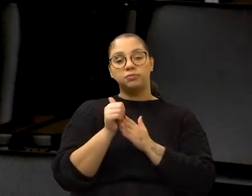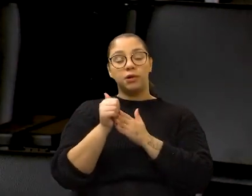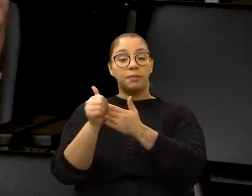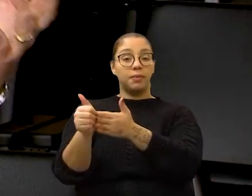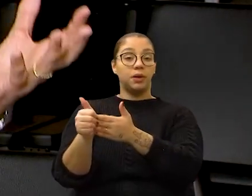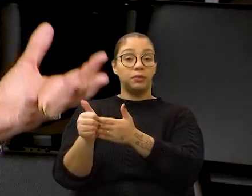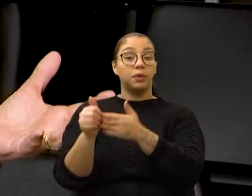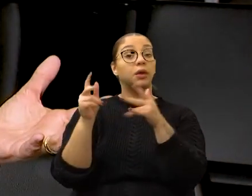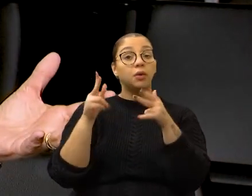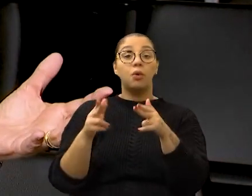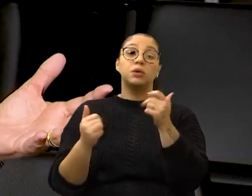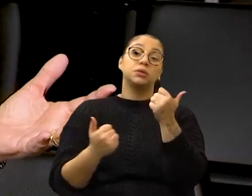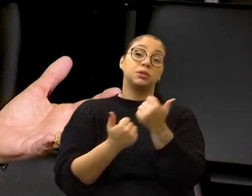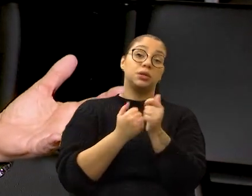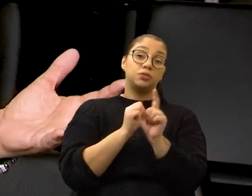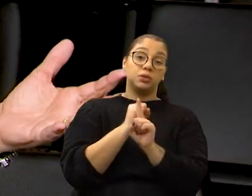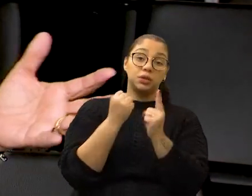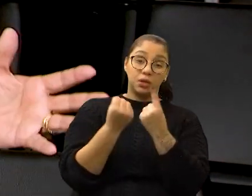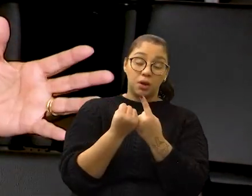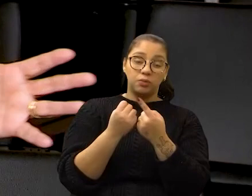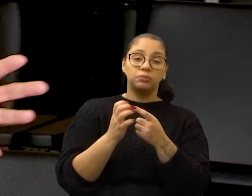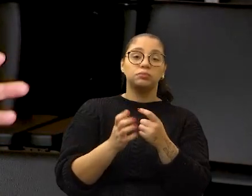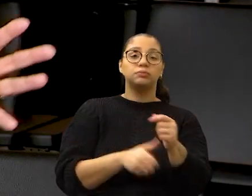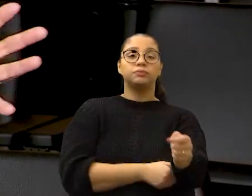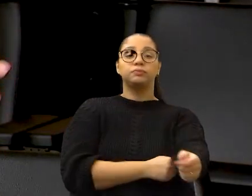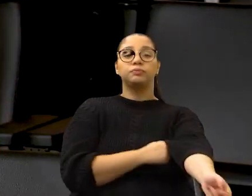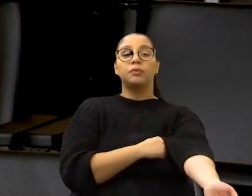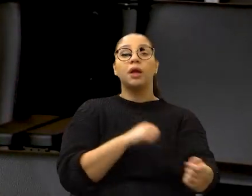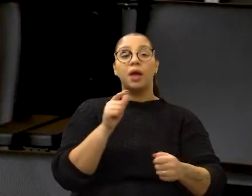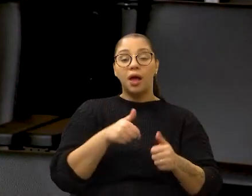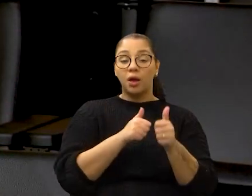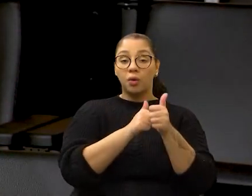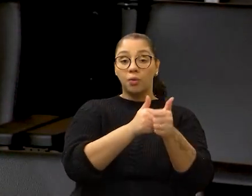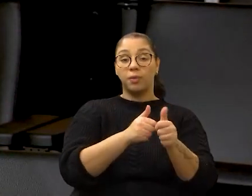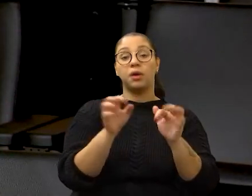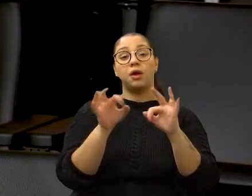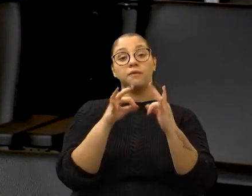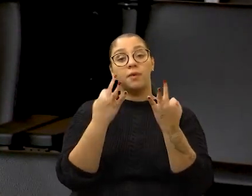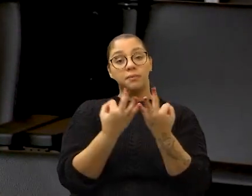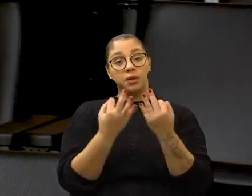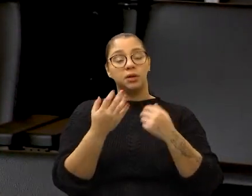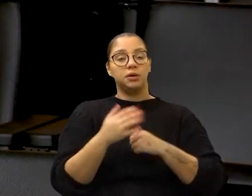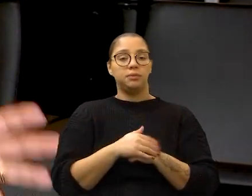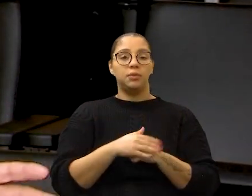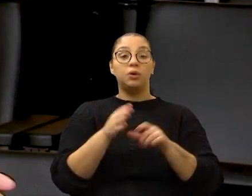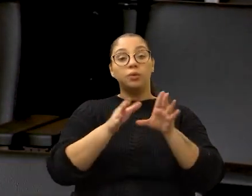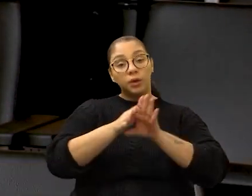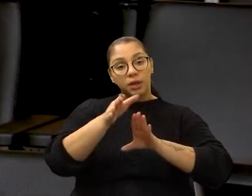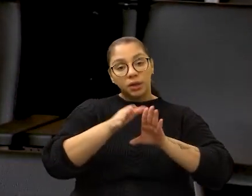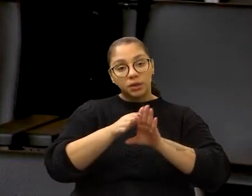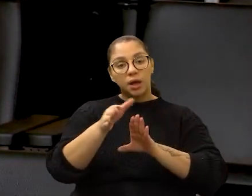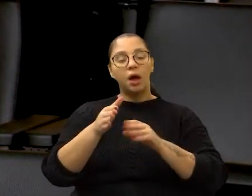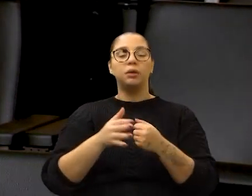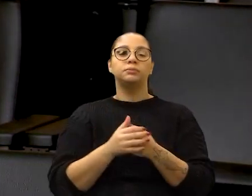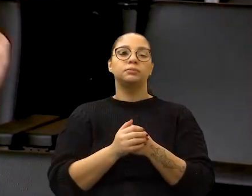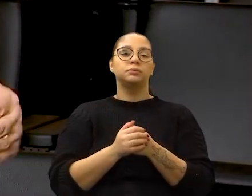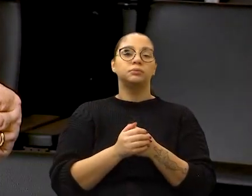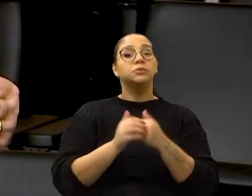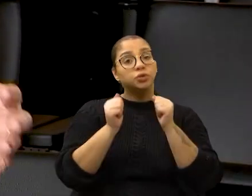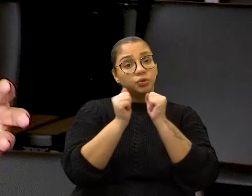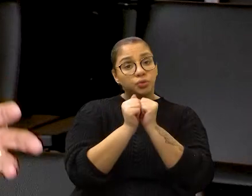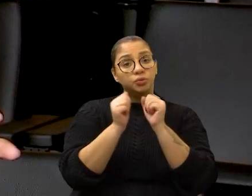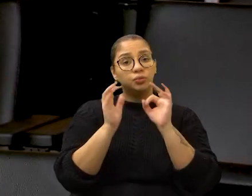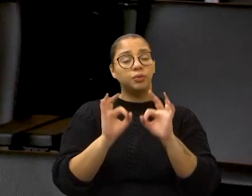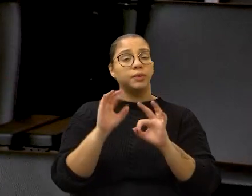né? Assim como o assistente social. Ele tem que fazer o acompanhamento da família, orientar aquela família e